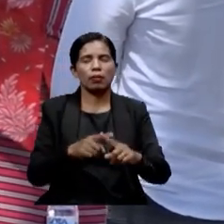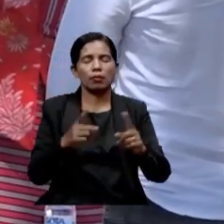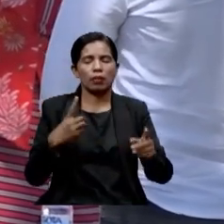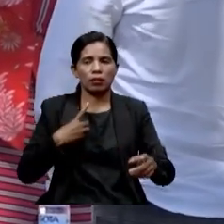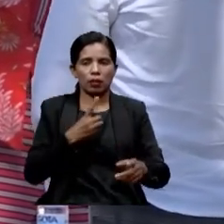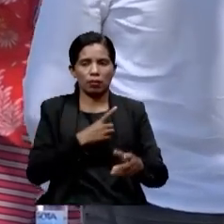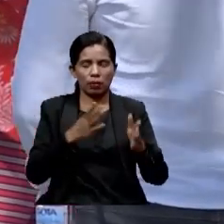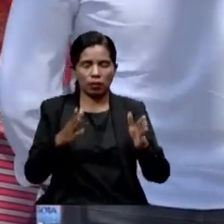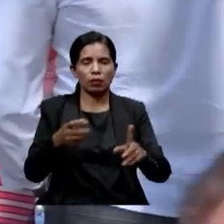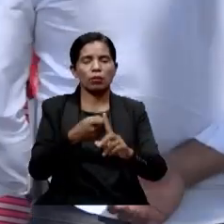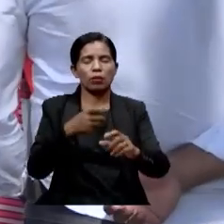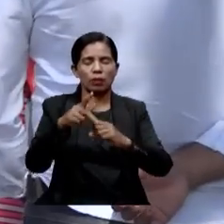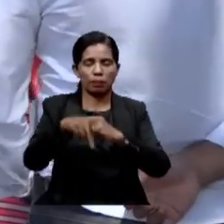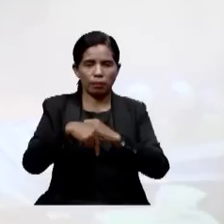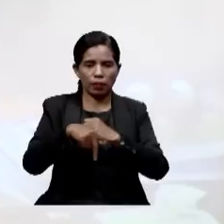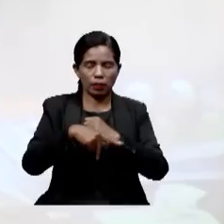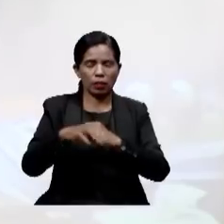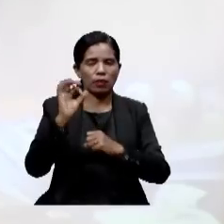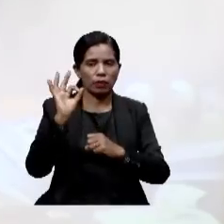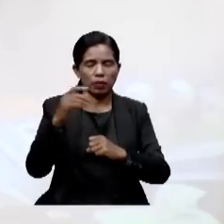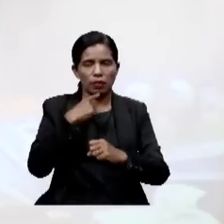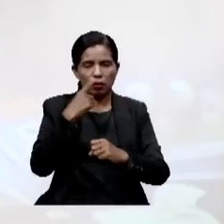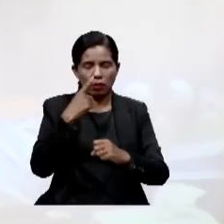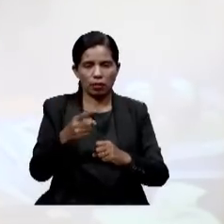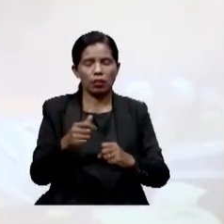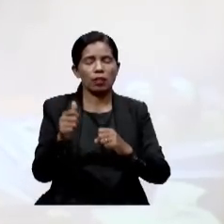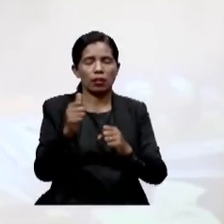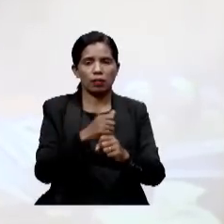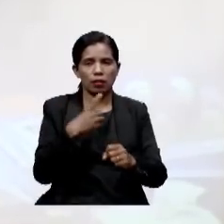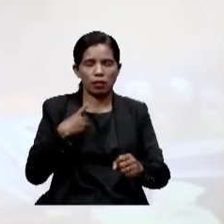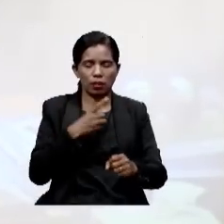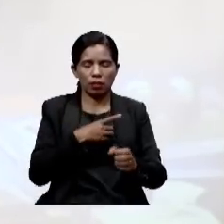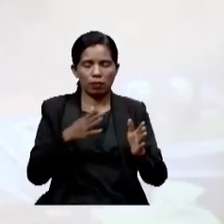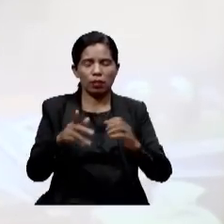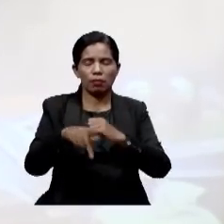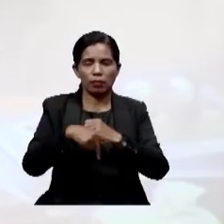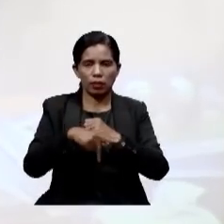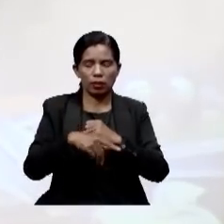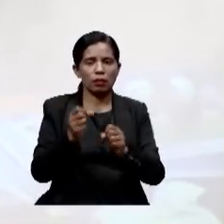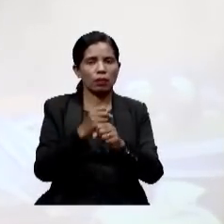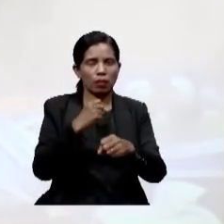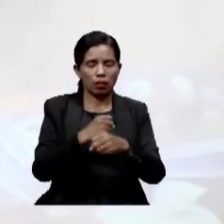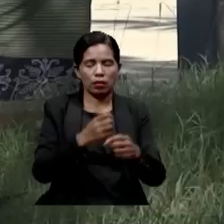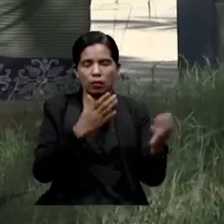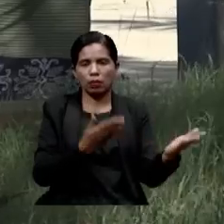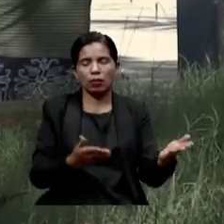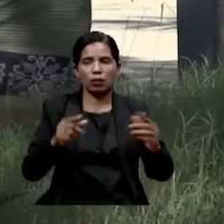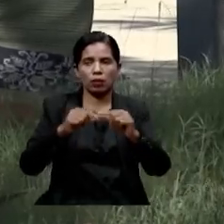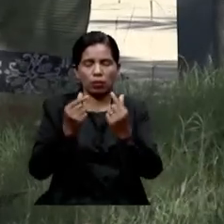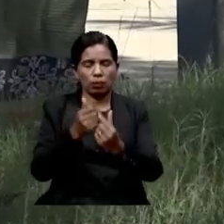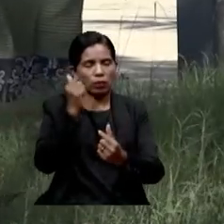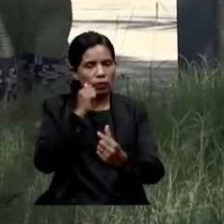Rússia Bancada Fratelling Antonino Bianco considera acto nebe deputada bancada CNRT halo, onde mobiliza grupo